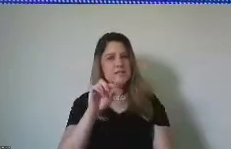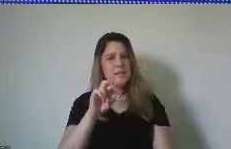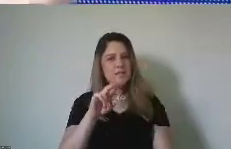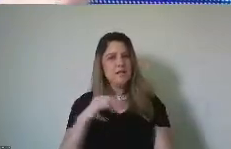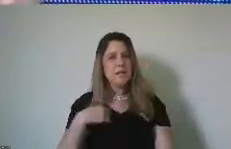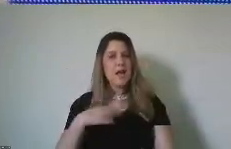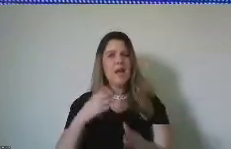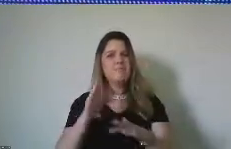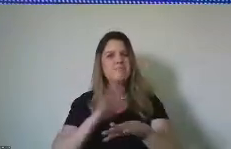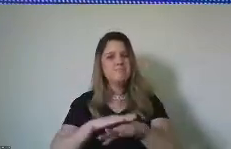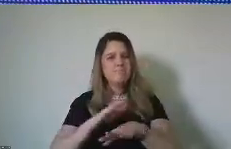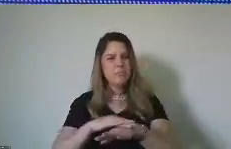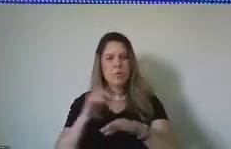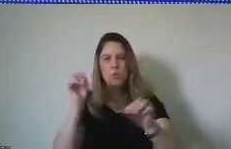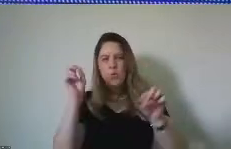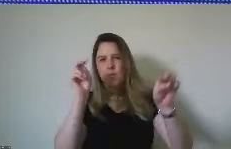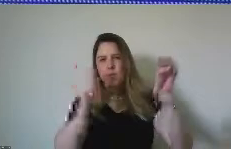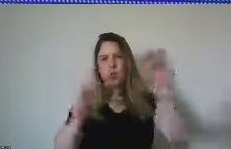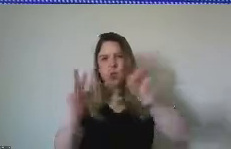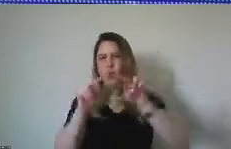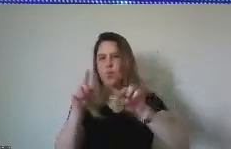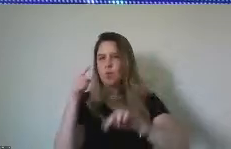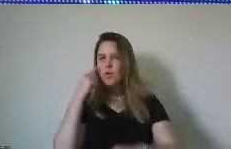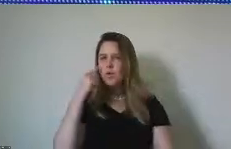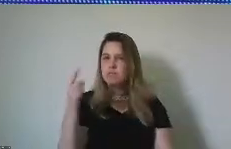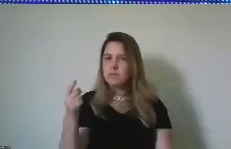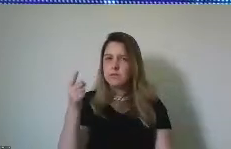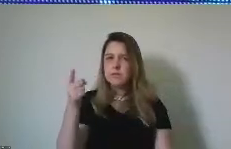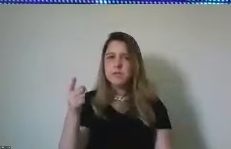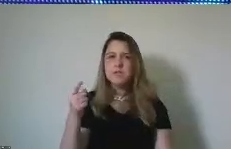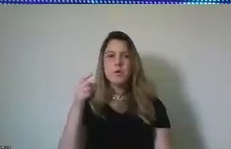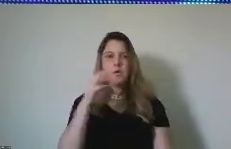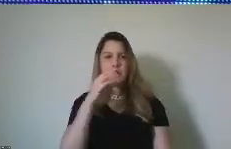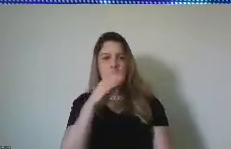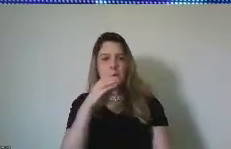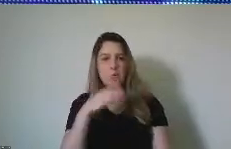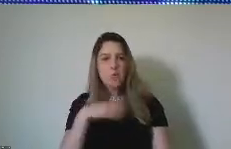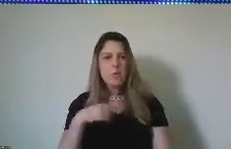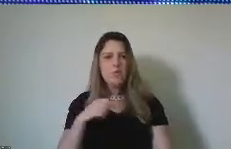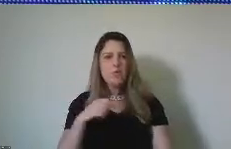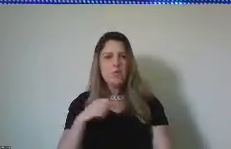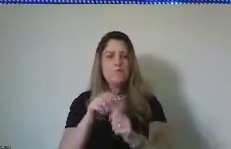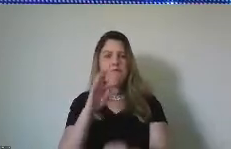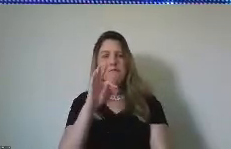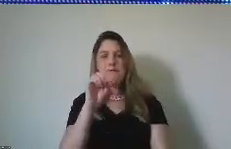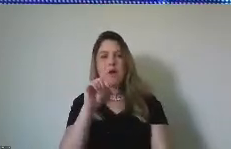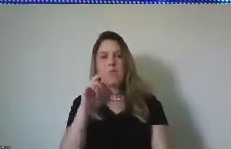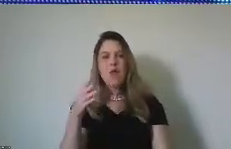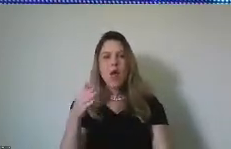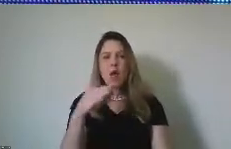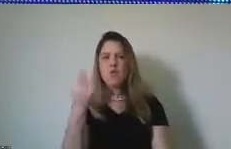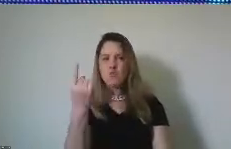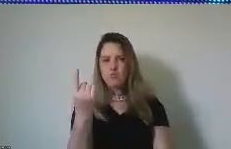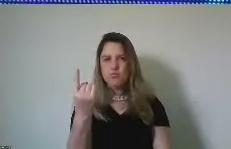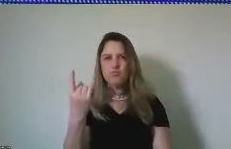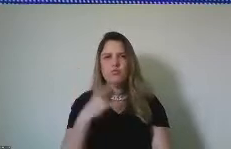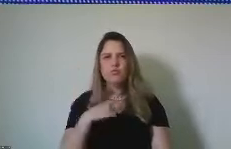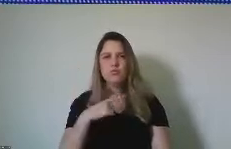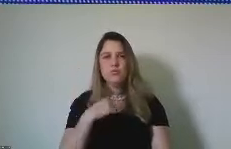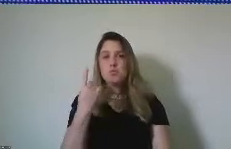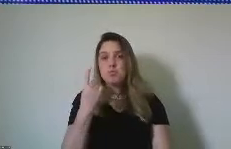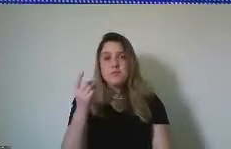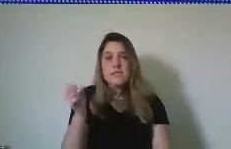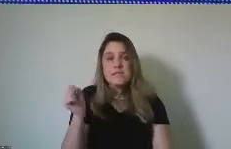quando a gente olha como Rui comentou ele fez uma analogia né com a corrida de Fórmula 1 as diferenças são mínimas né são segundos